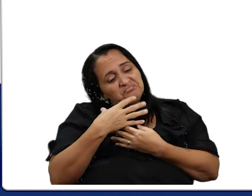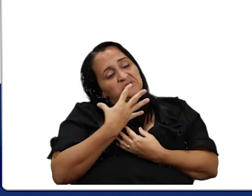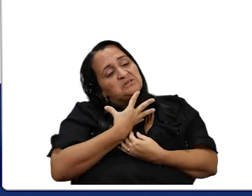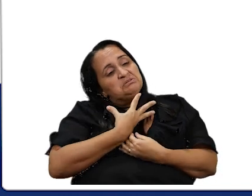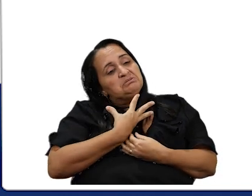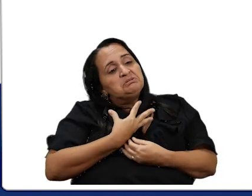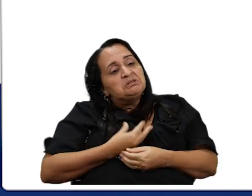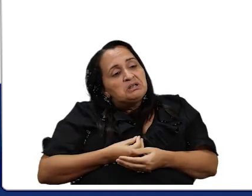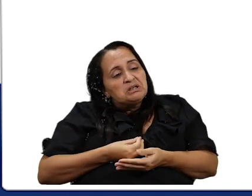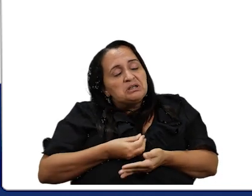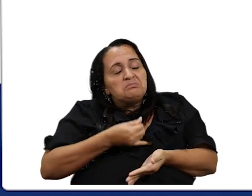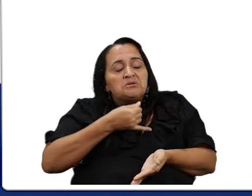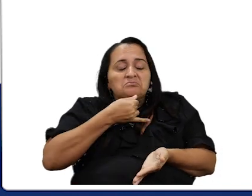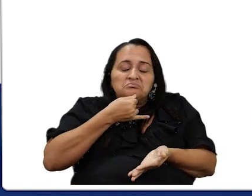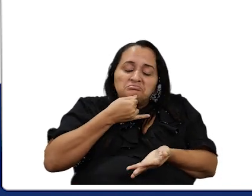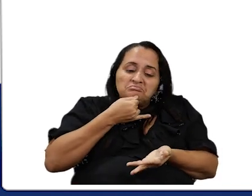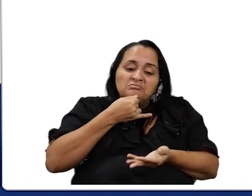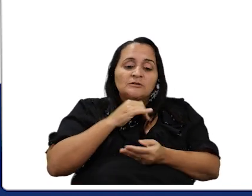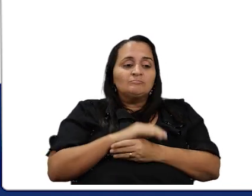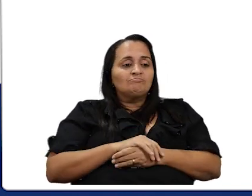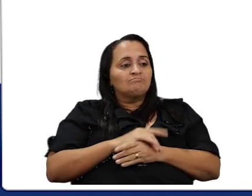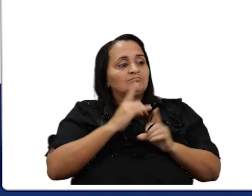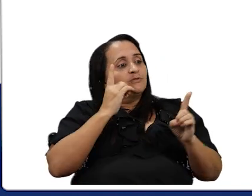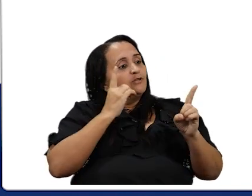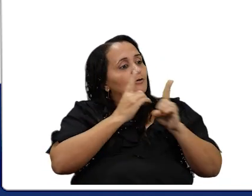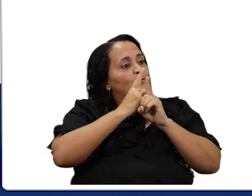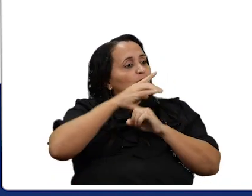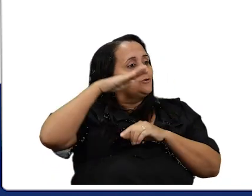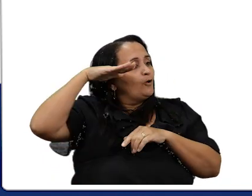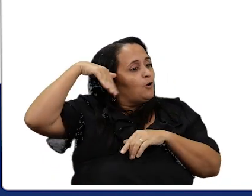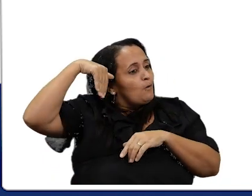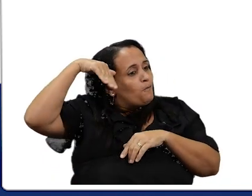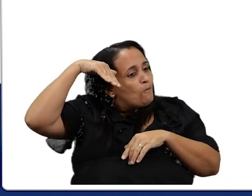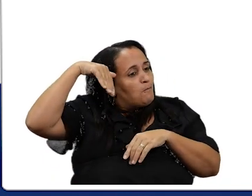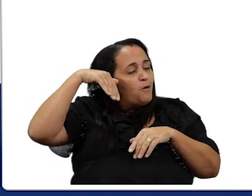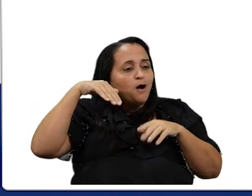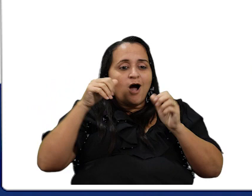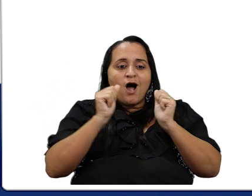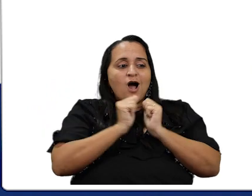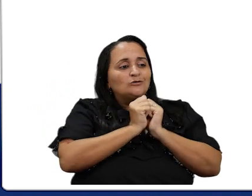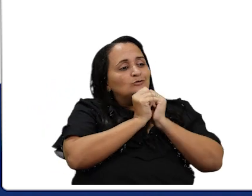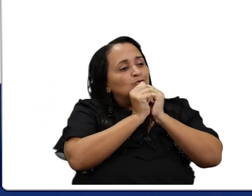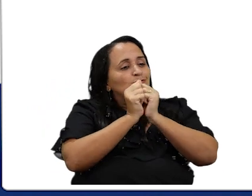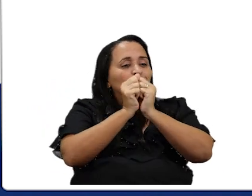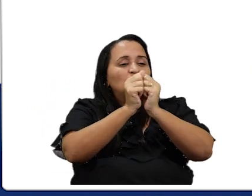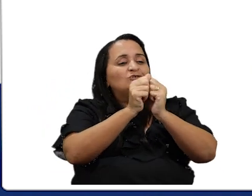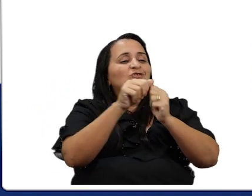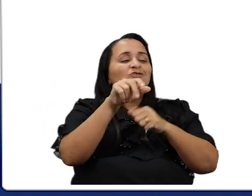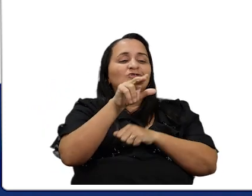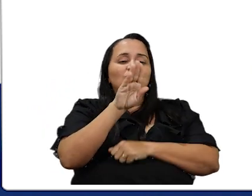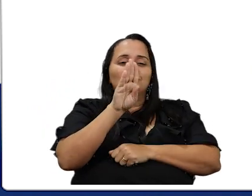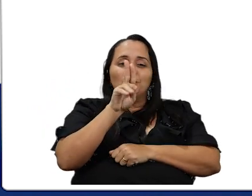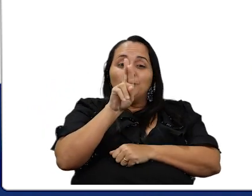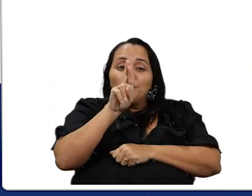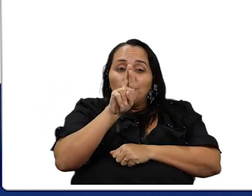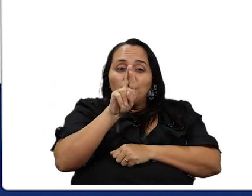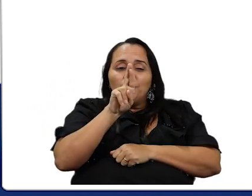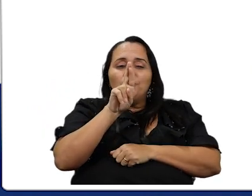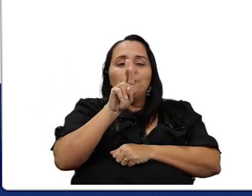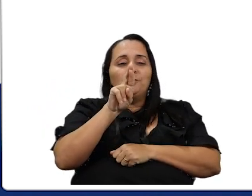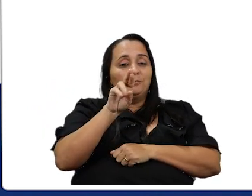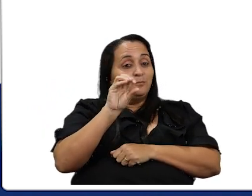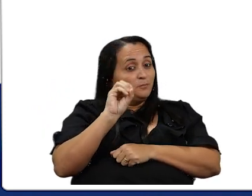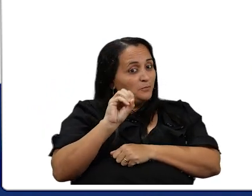a oportunidade de encontrar com um burro que o animou a contar para ele o plano de ir